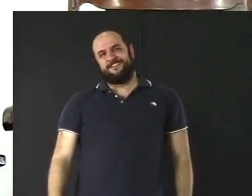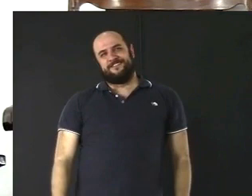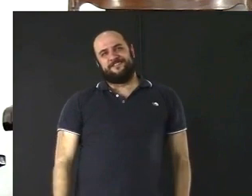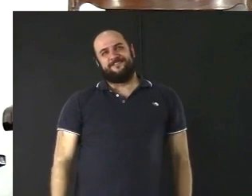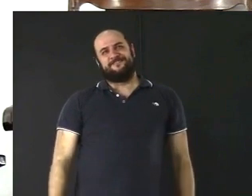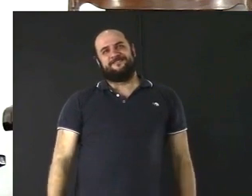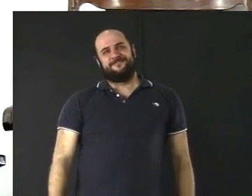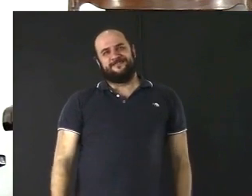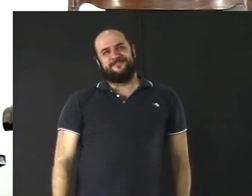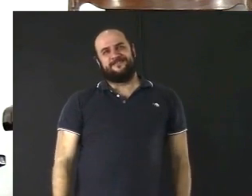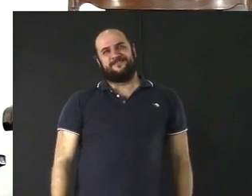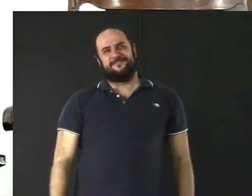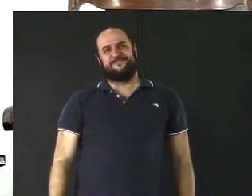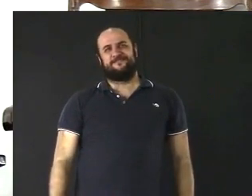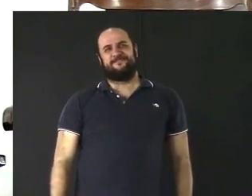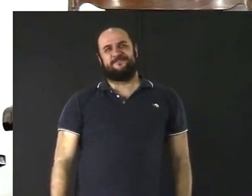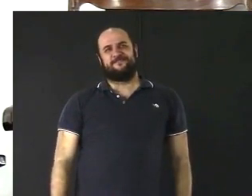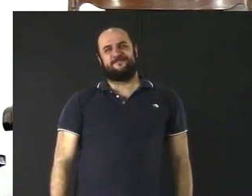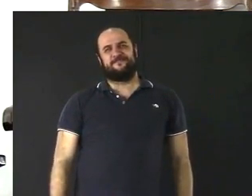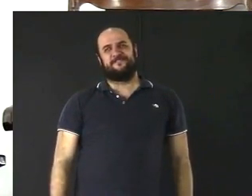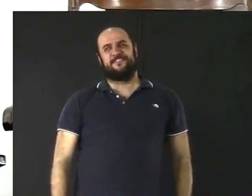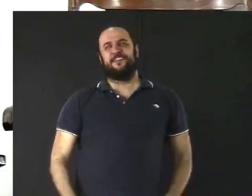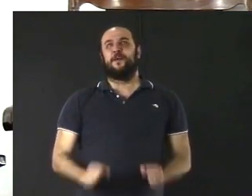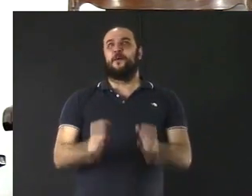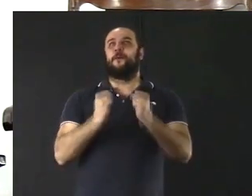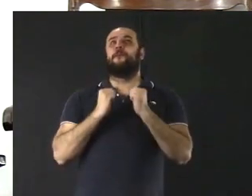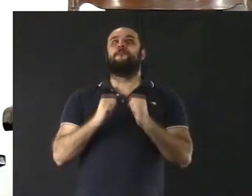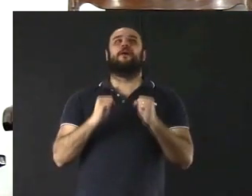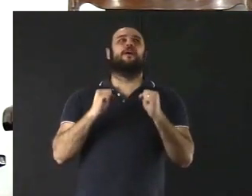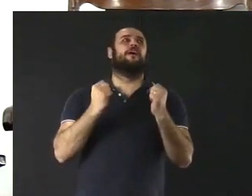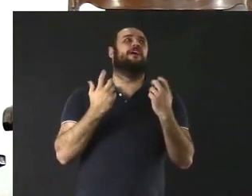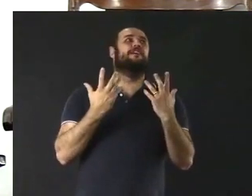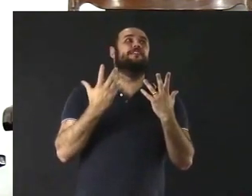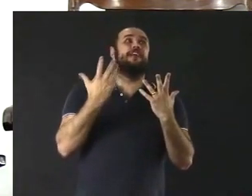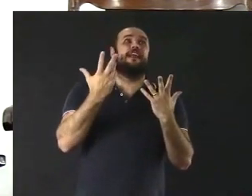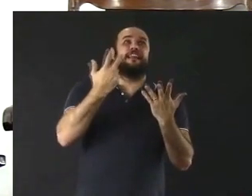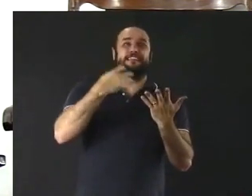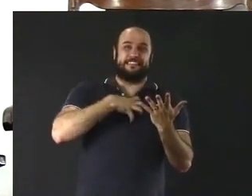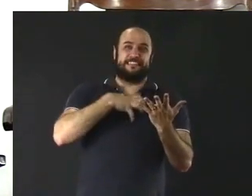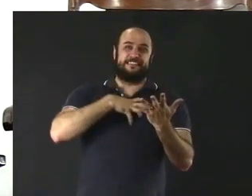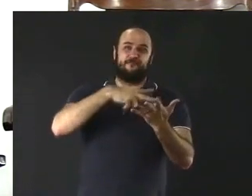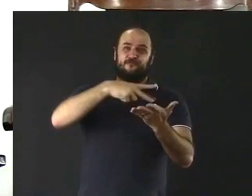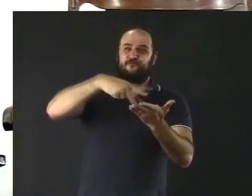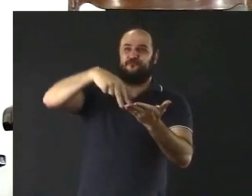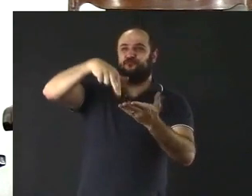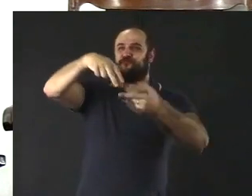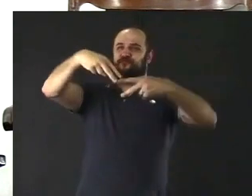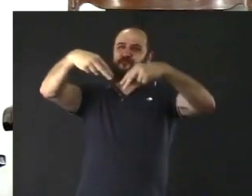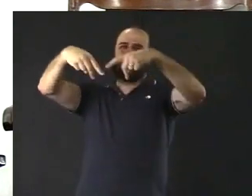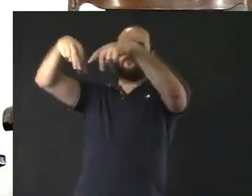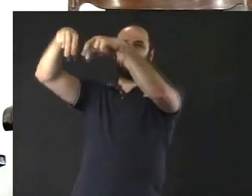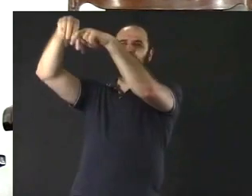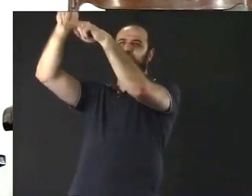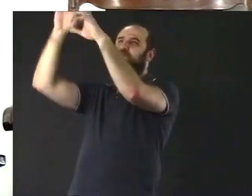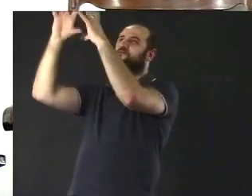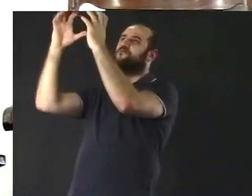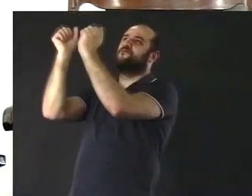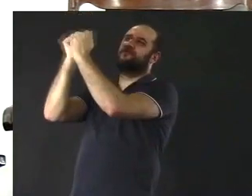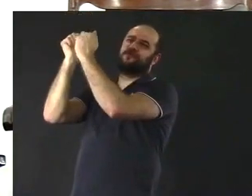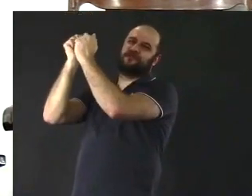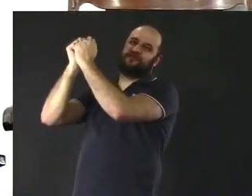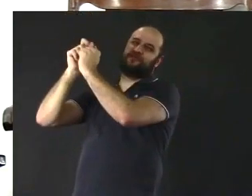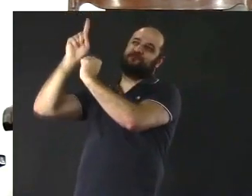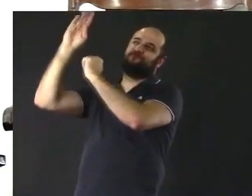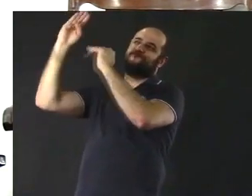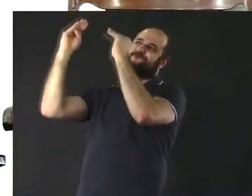essa verdade e poder ser levado por Ele à mansão celestial.